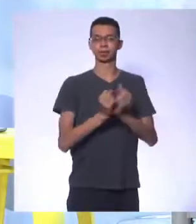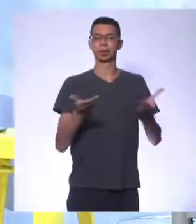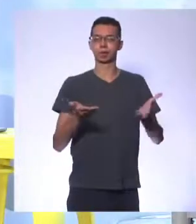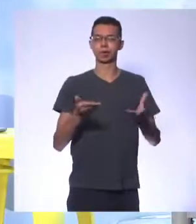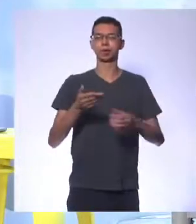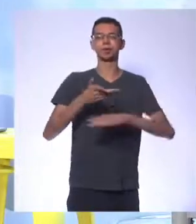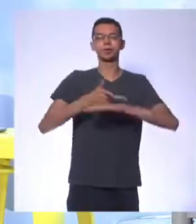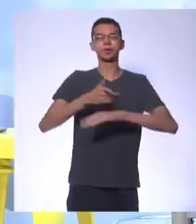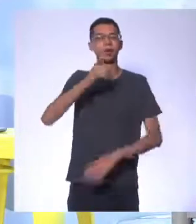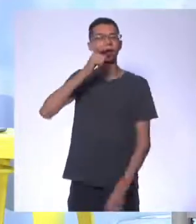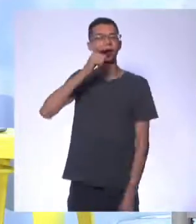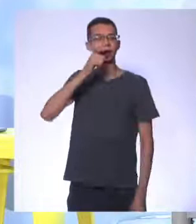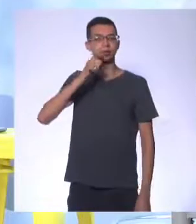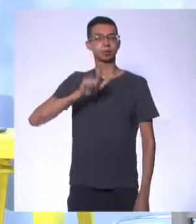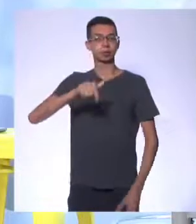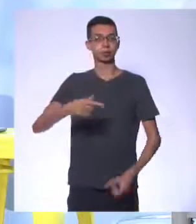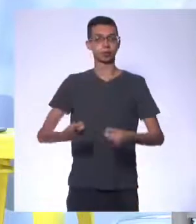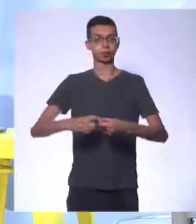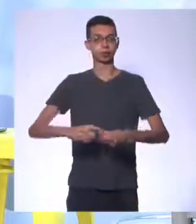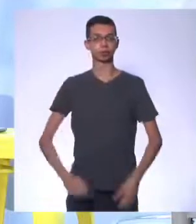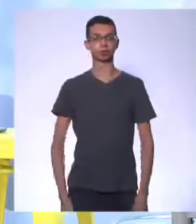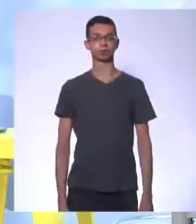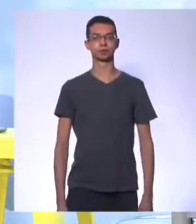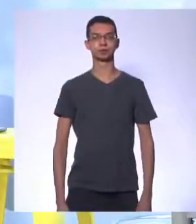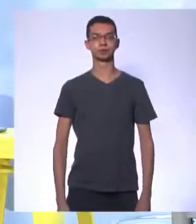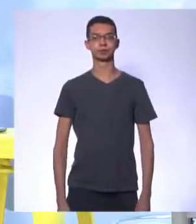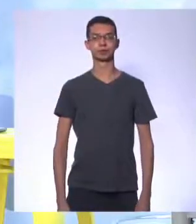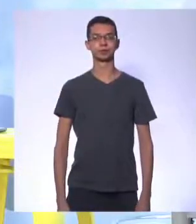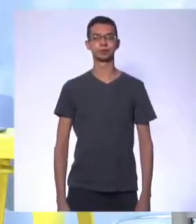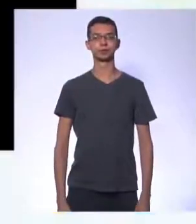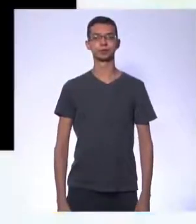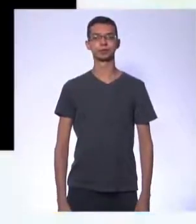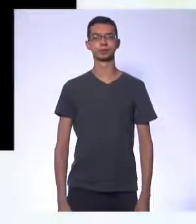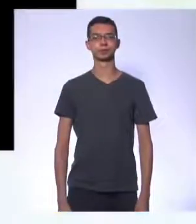um videozinho. Já já a gente volta.